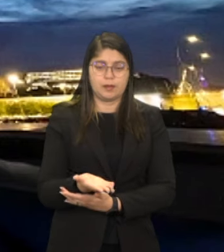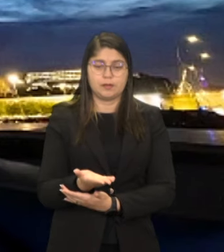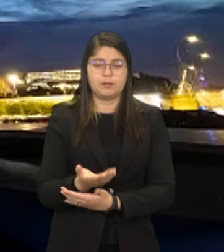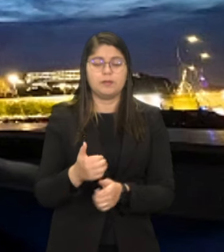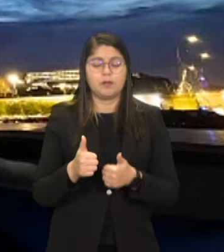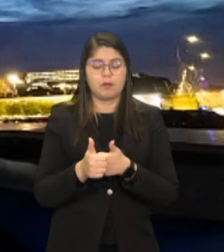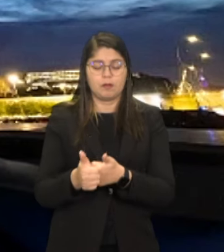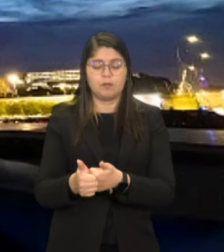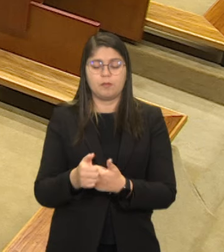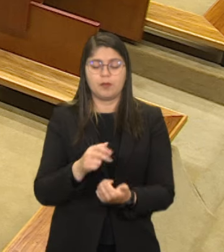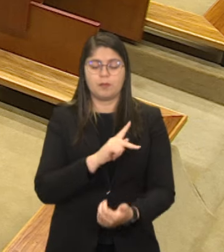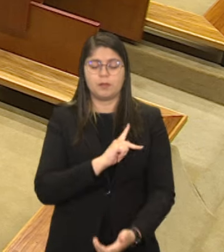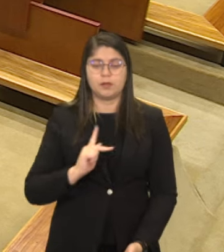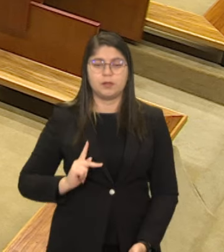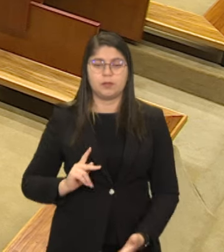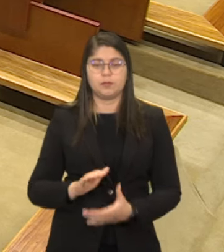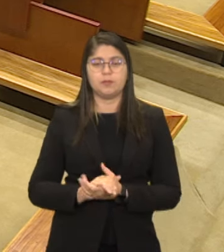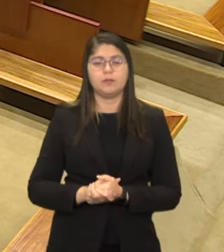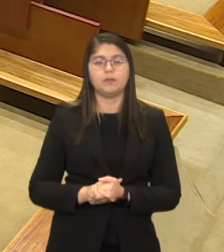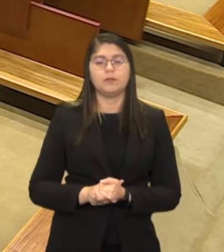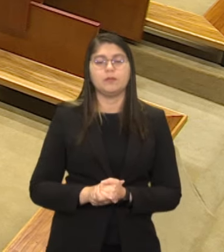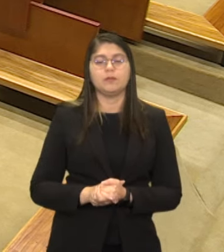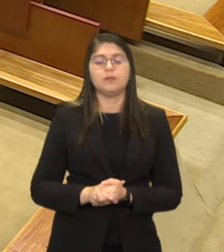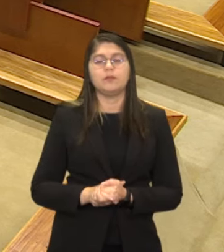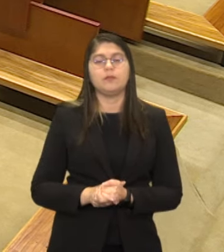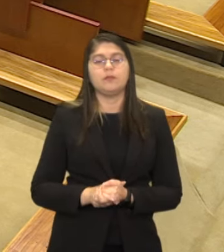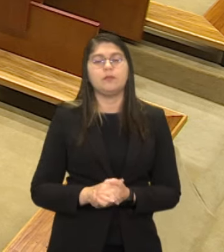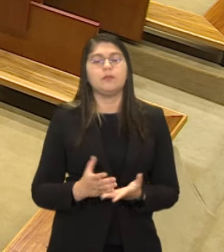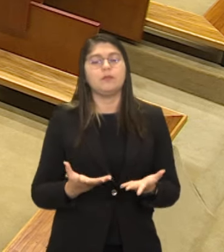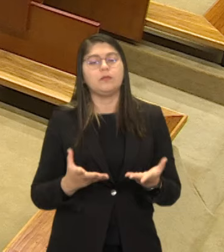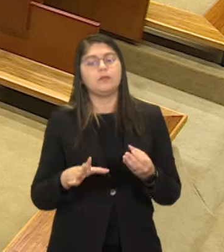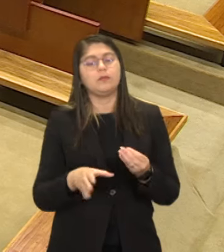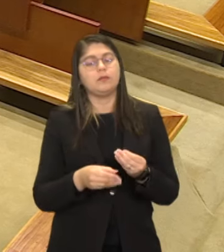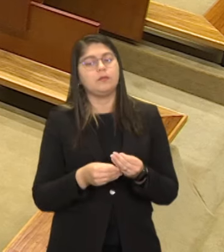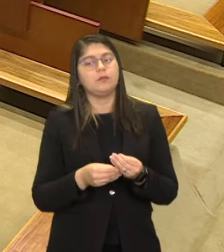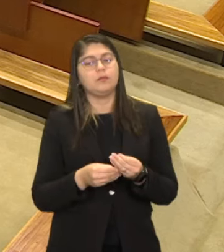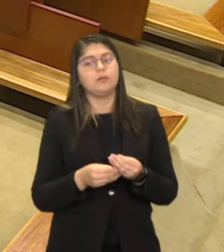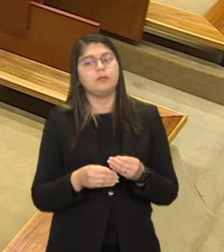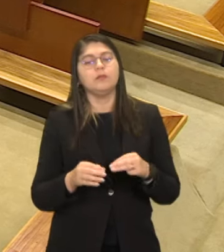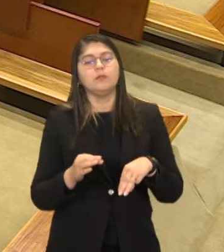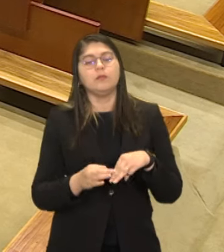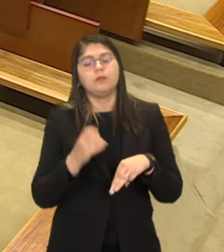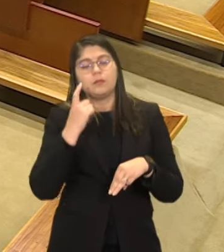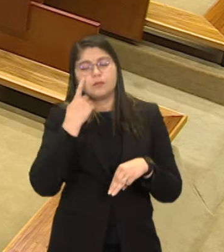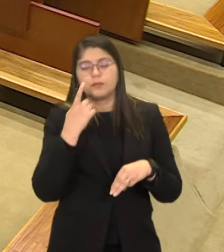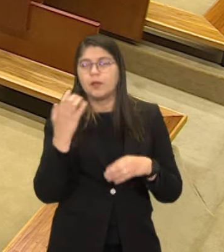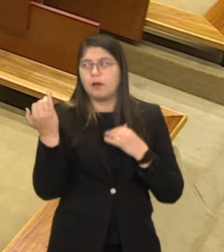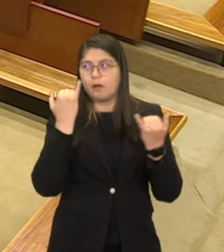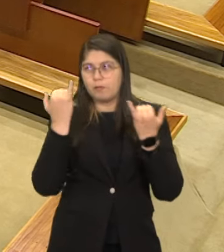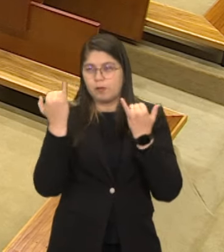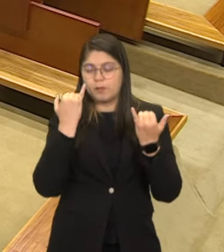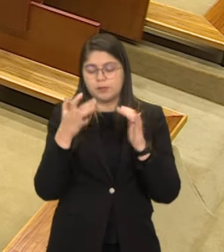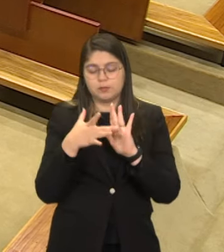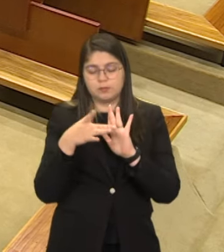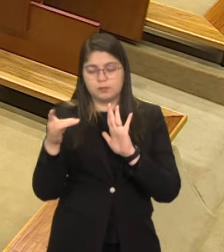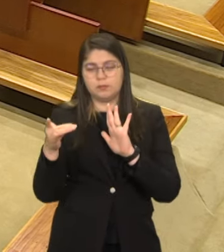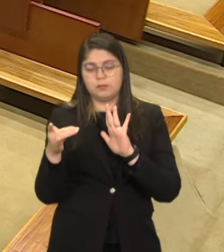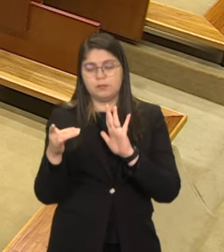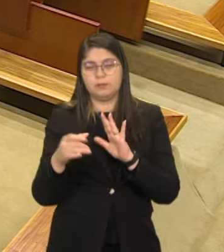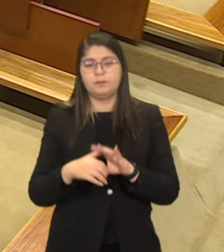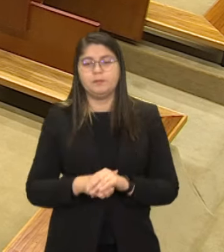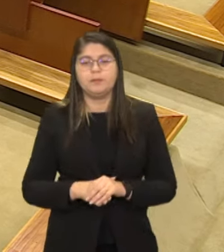Vossa Excelência, senhor presidente. Obrigado. Senhor presidente, só um dado que eu saltei, o voto é muito longo,